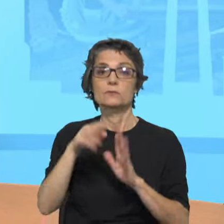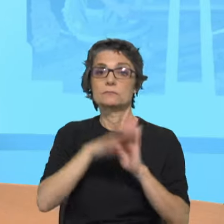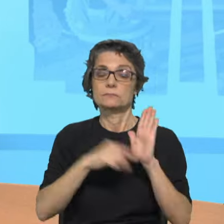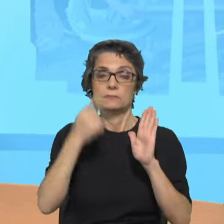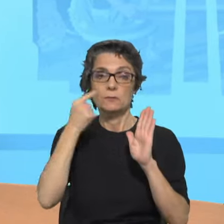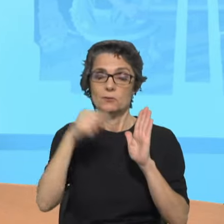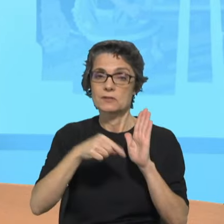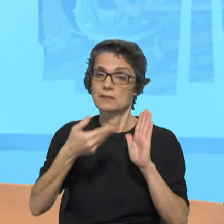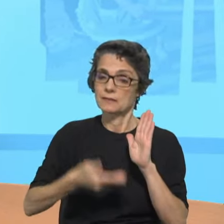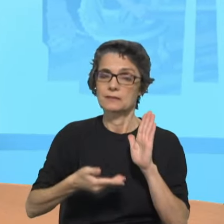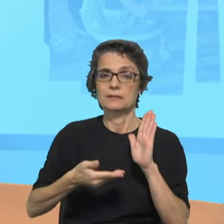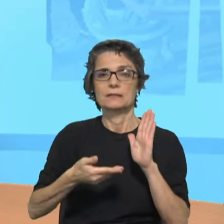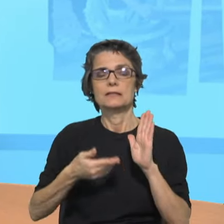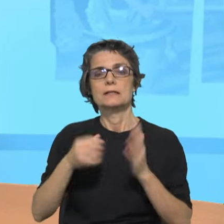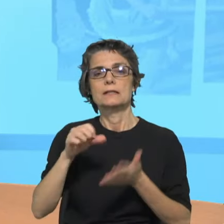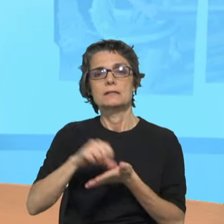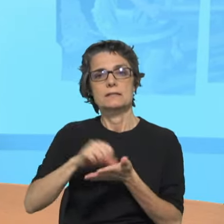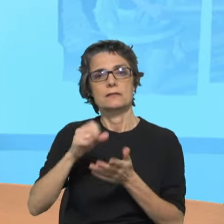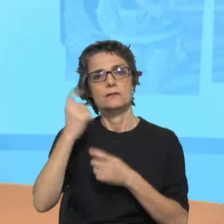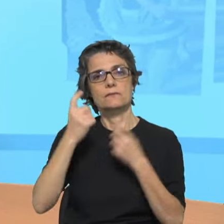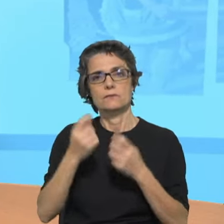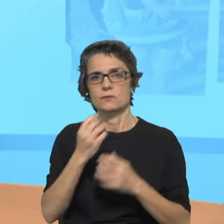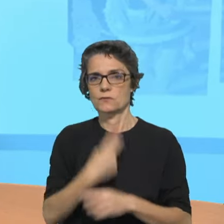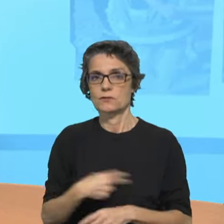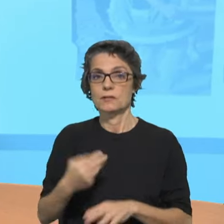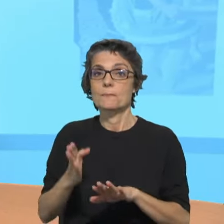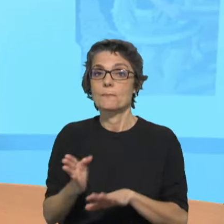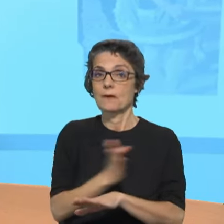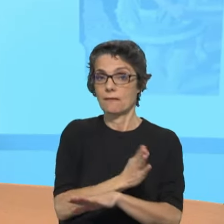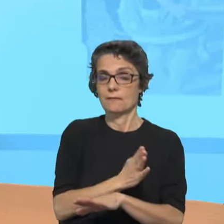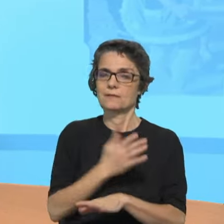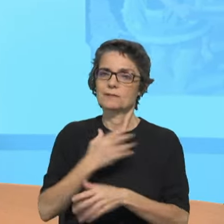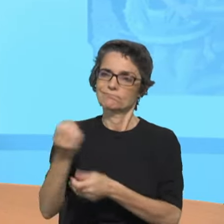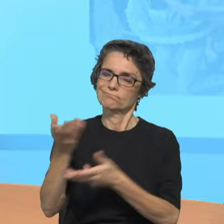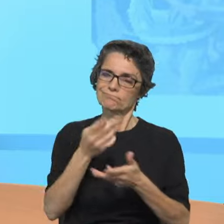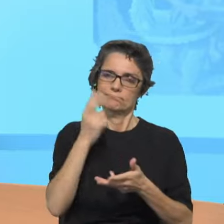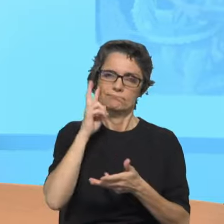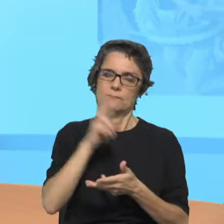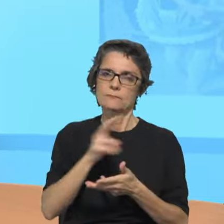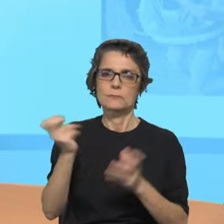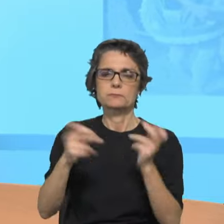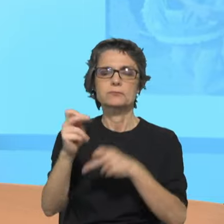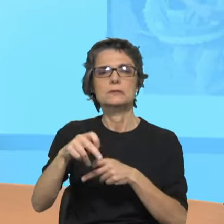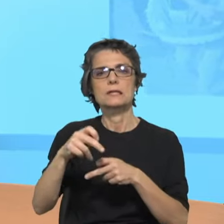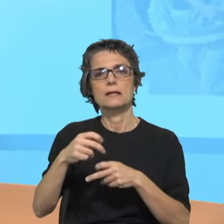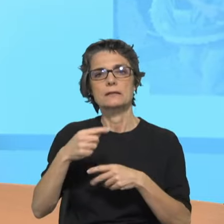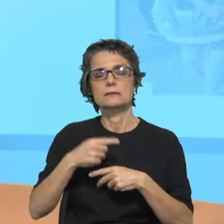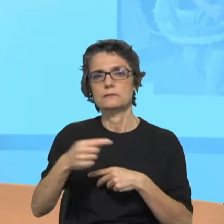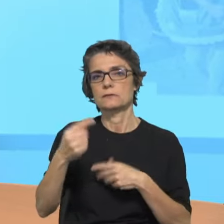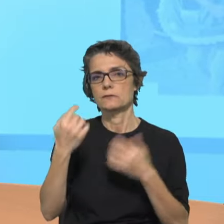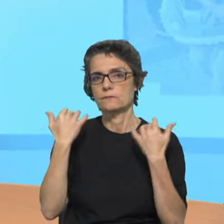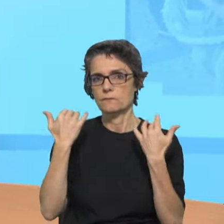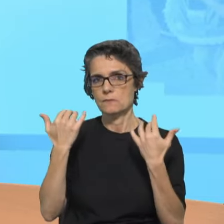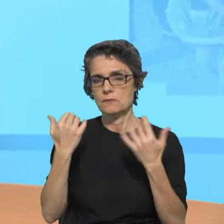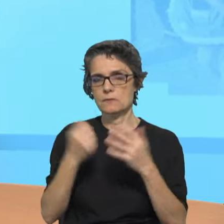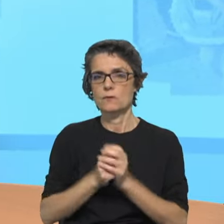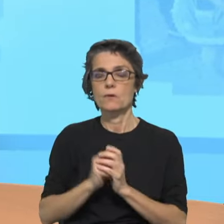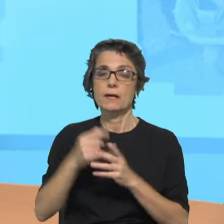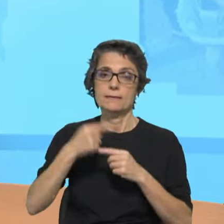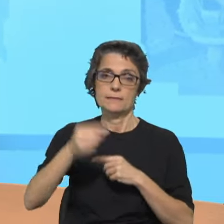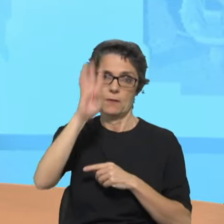pelo Centro de Reflexão Cristã, mas para já convido a olhar para alguns acontecimentos que marcam a atualidade informativa, a começar